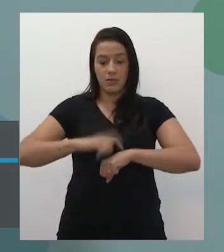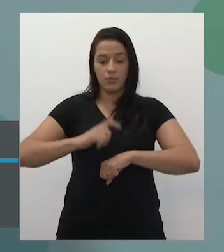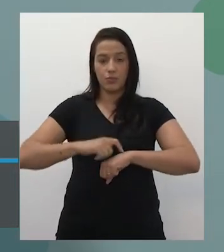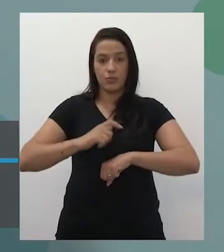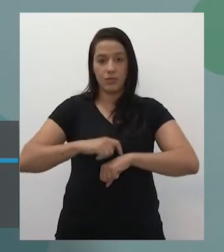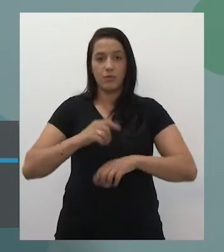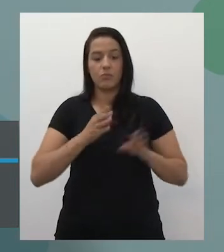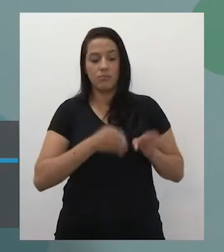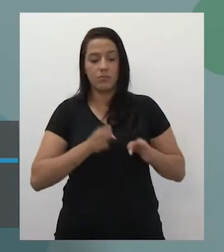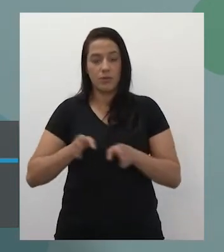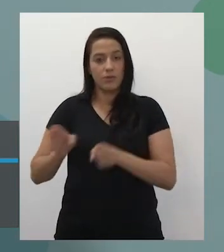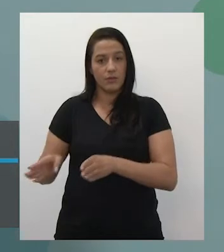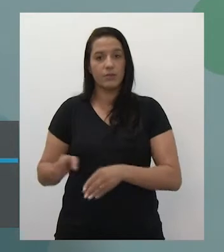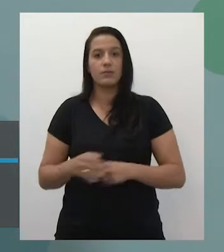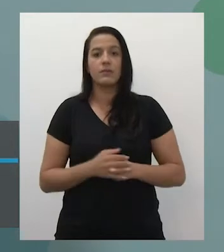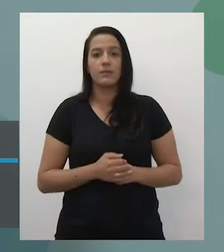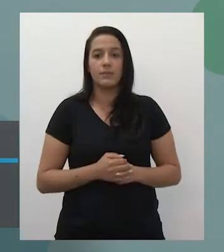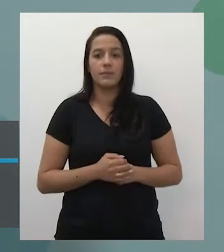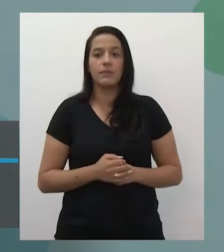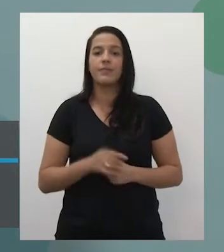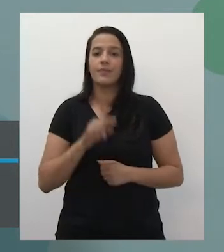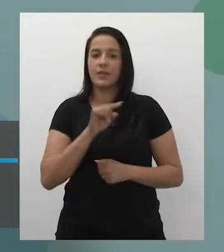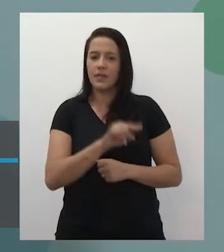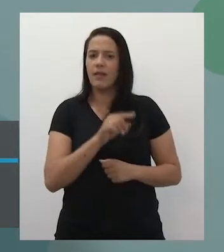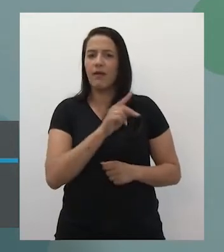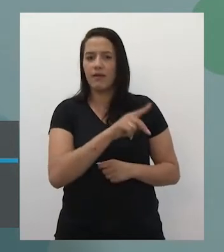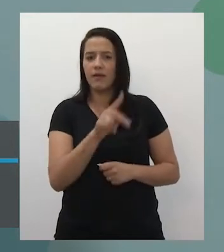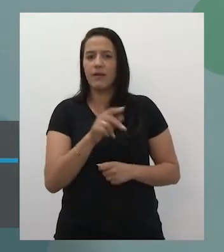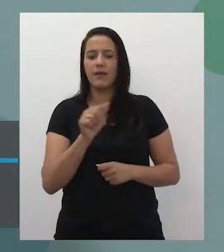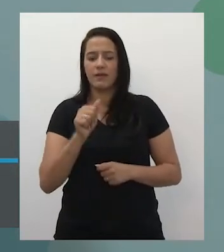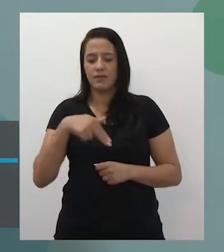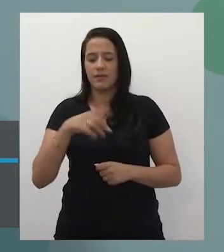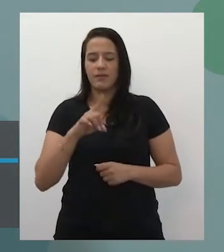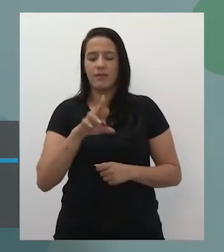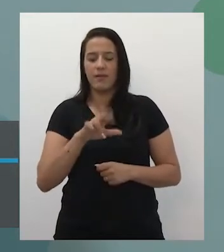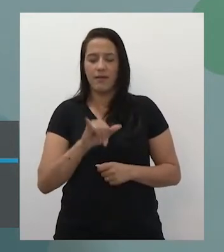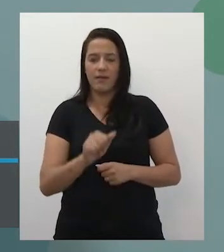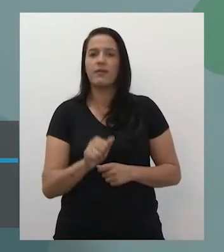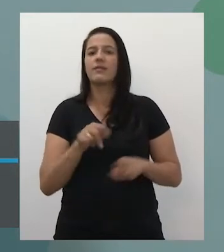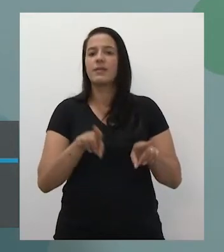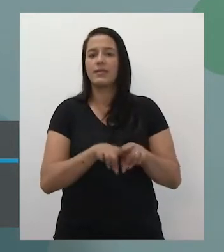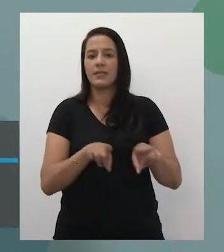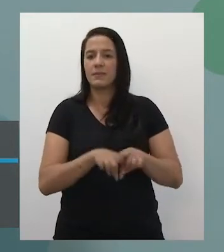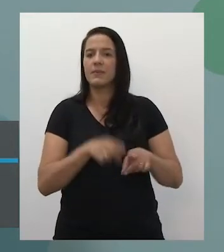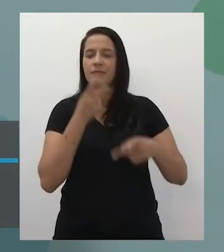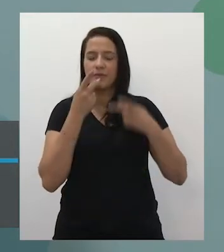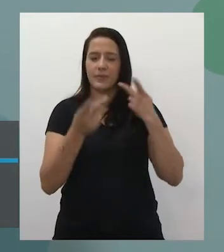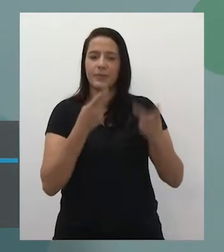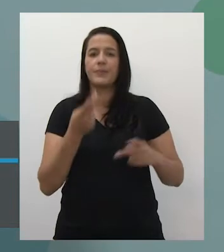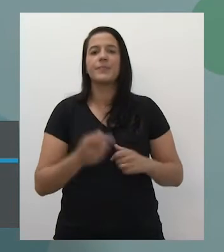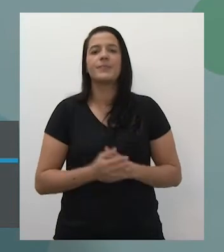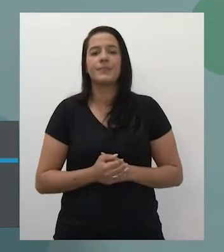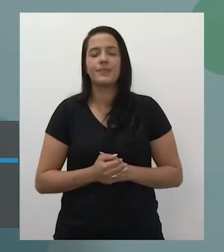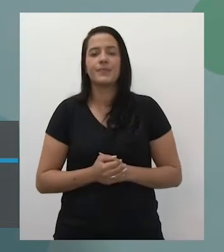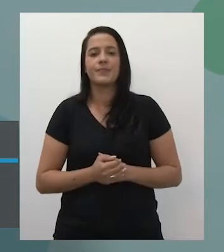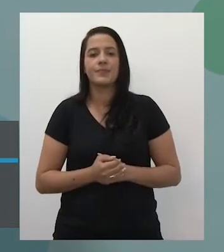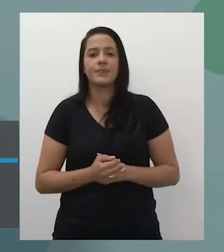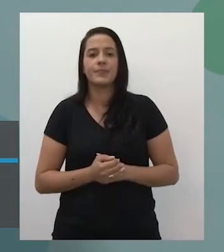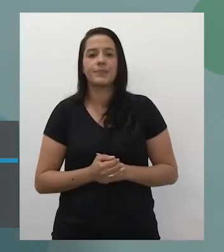iniciativa, né? Ele diz que é muito interessante, né, uma iniciativa que dá voz à rede, né, para que ela possa falar também